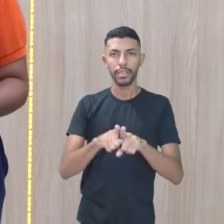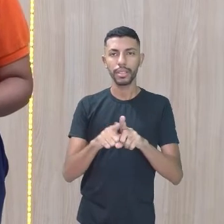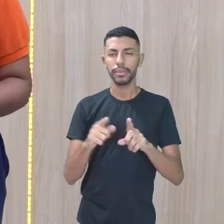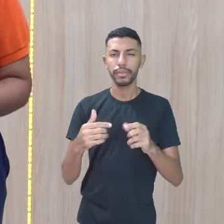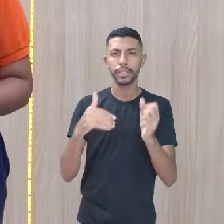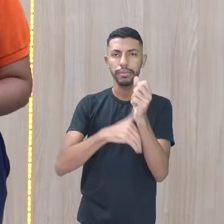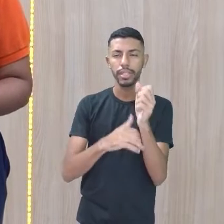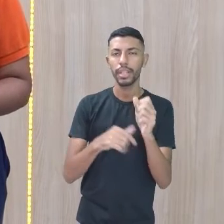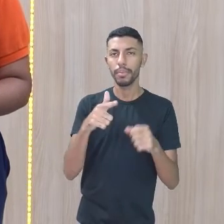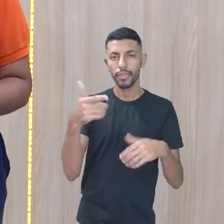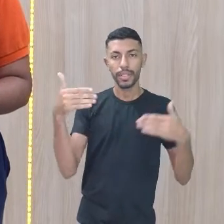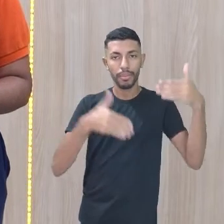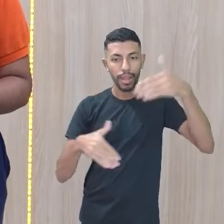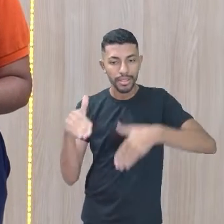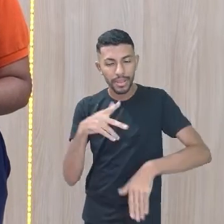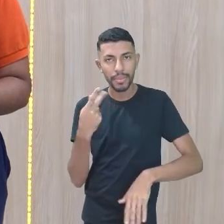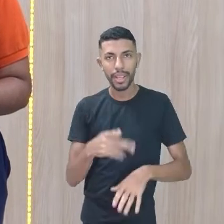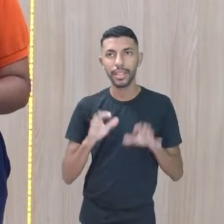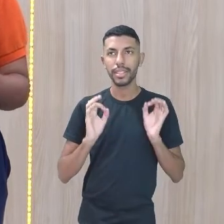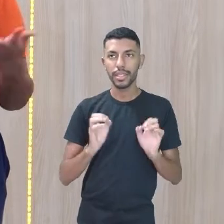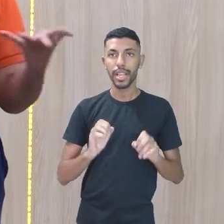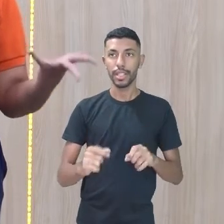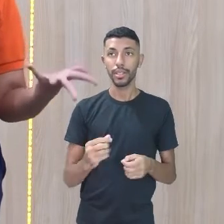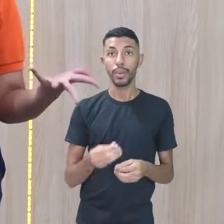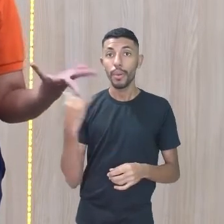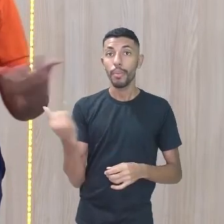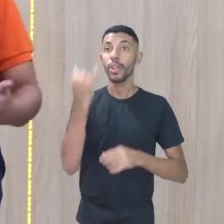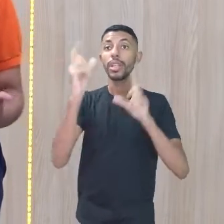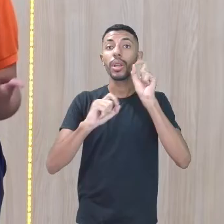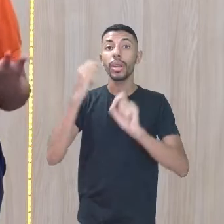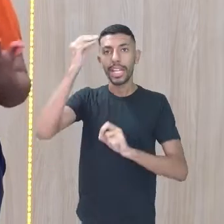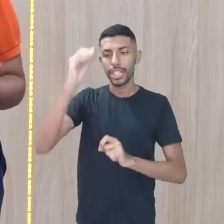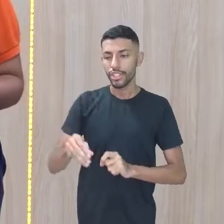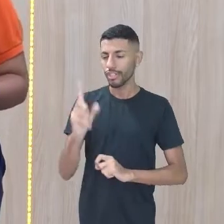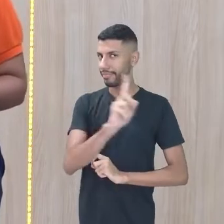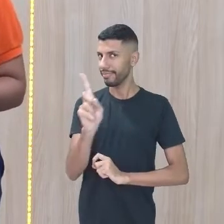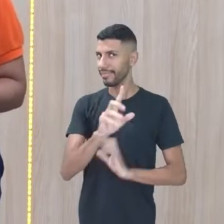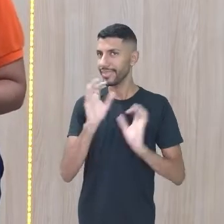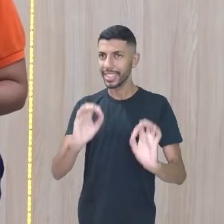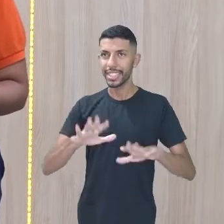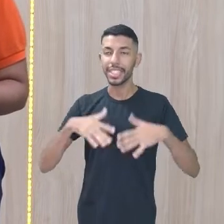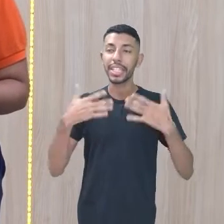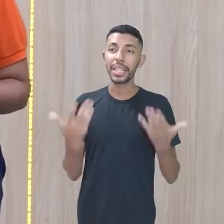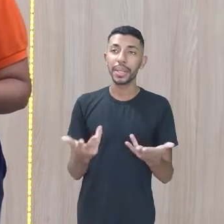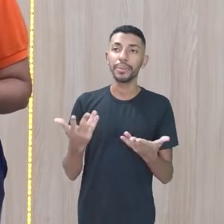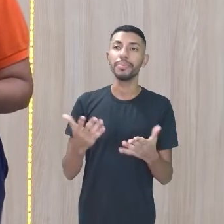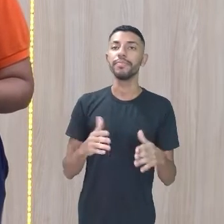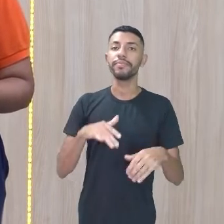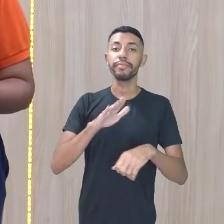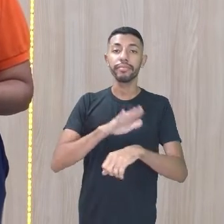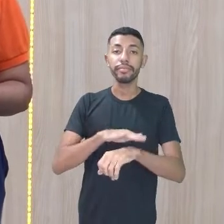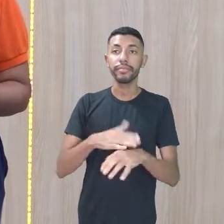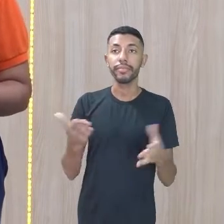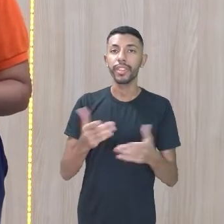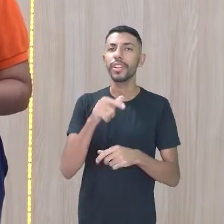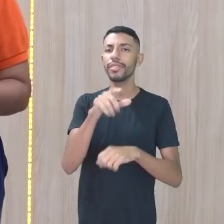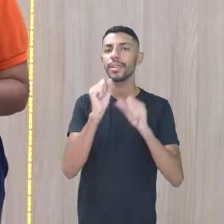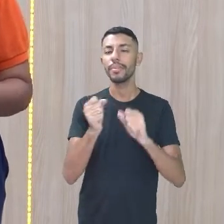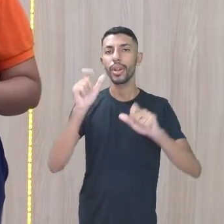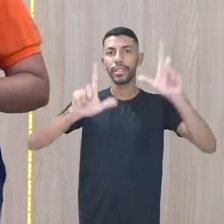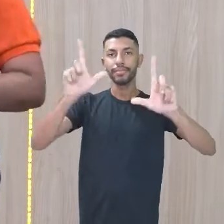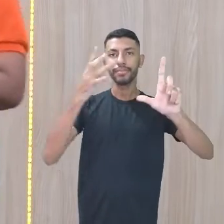para poder fazer parte, tá certo? O importante é não desistir. Enquanto isso, enquanto você não consegue participar da nossa aula, você pode assistir pela